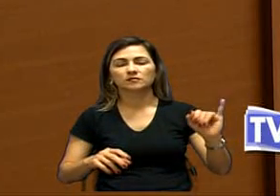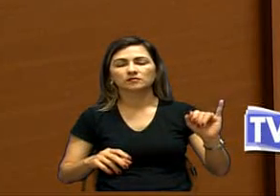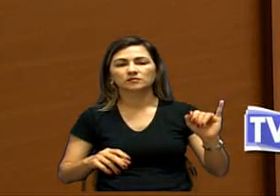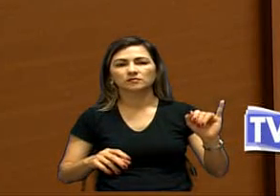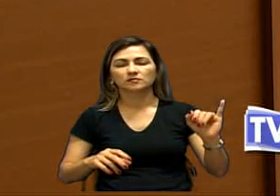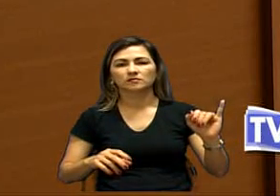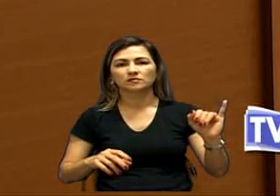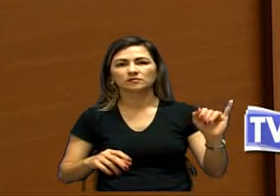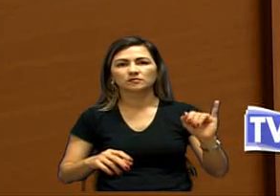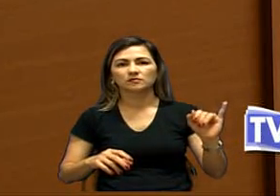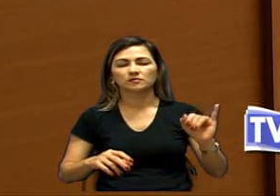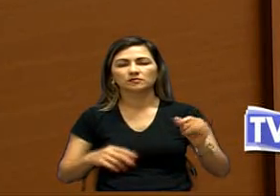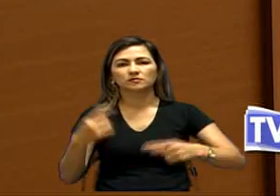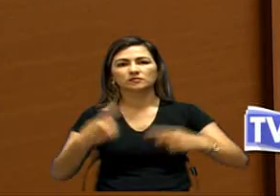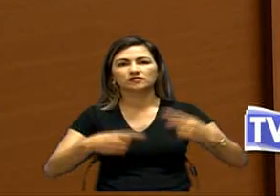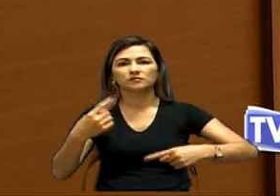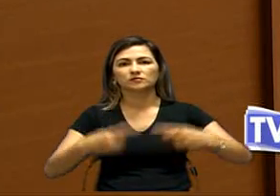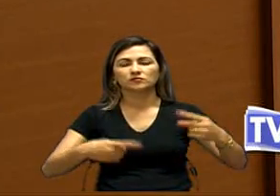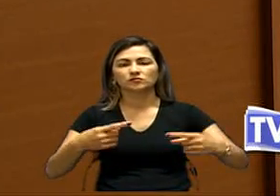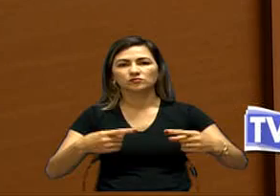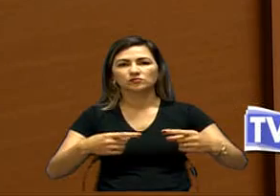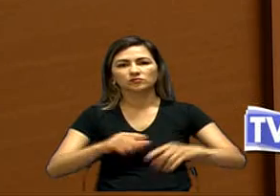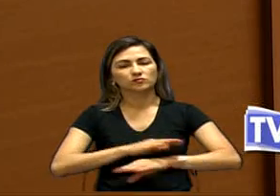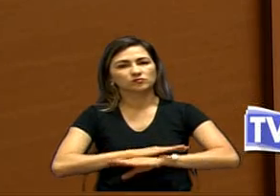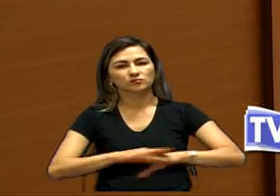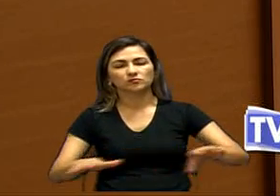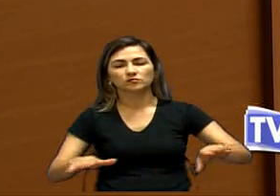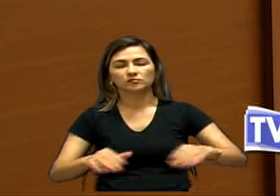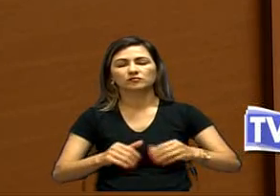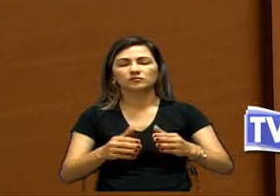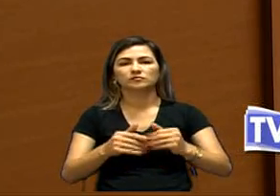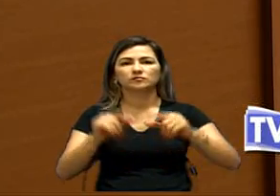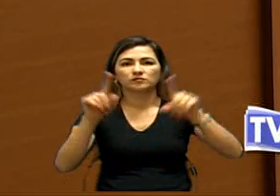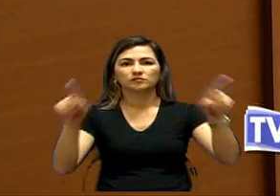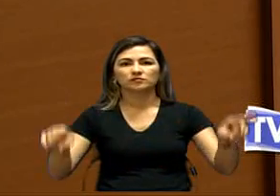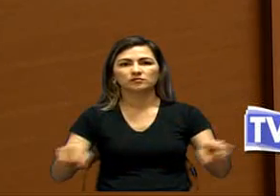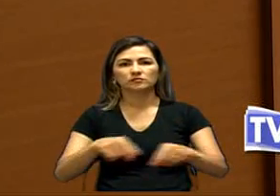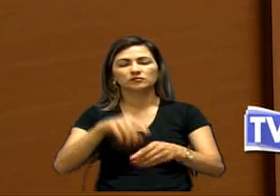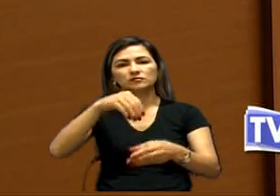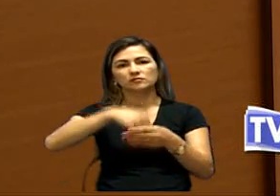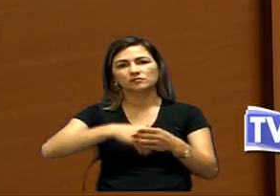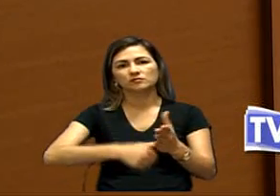discussão? Peço o voto sim. Encerrada a discussão, peço que abra o painel para votação.